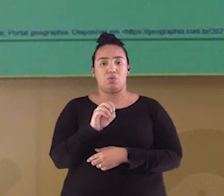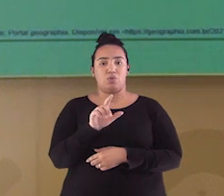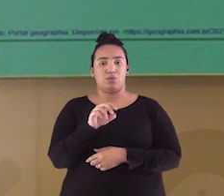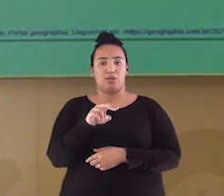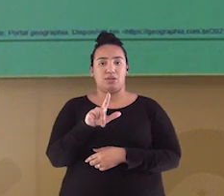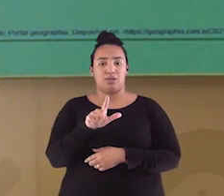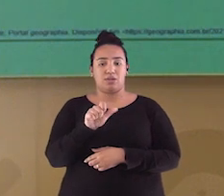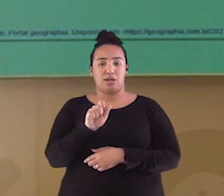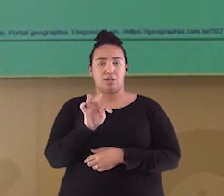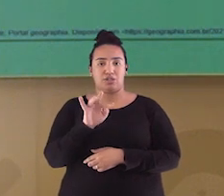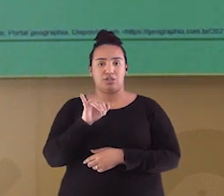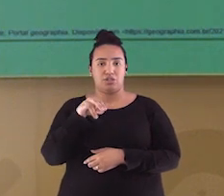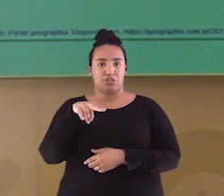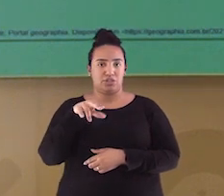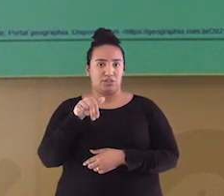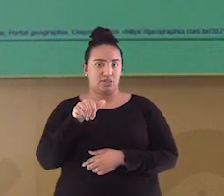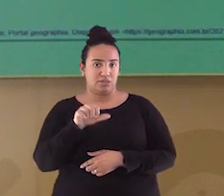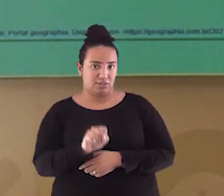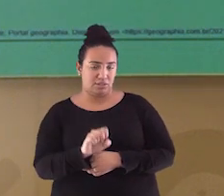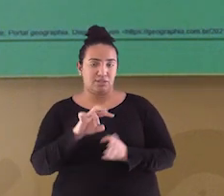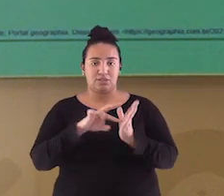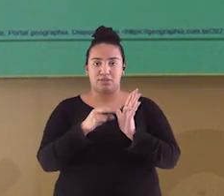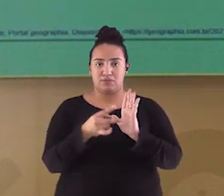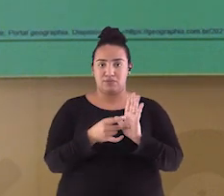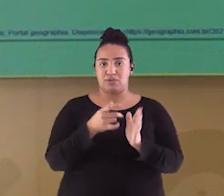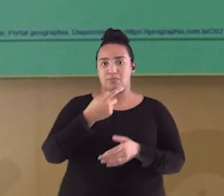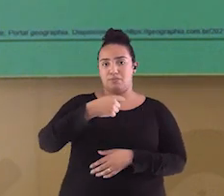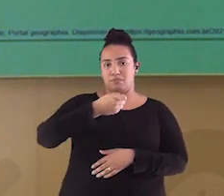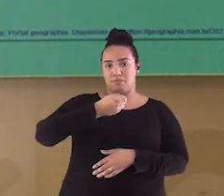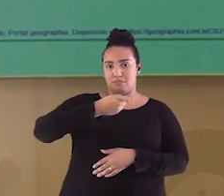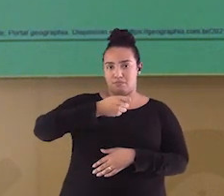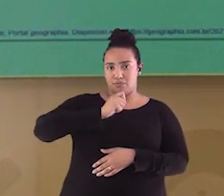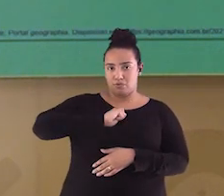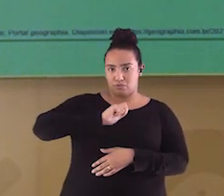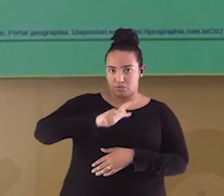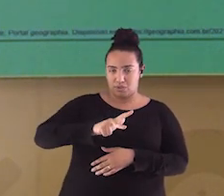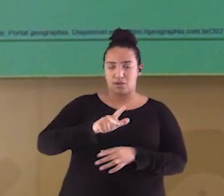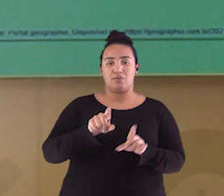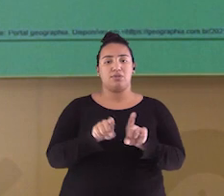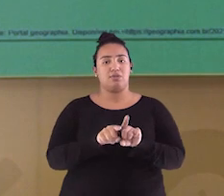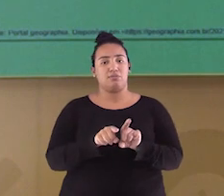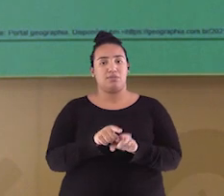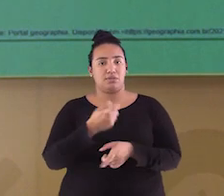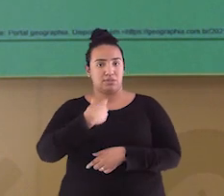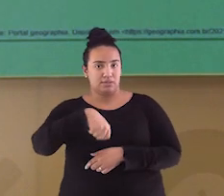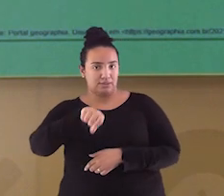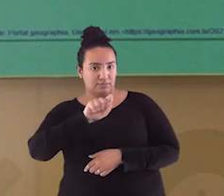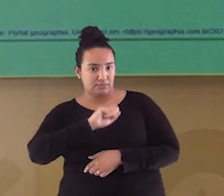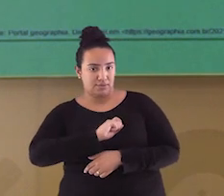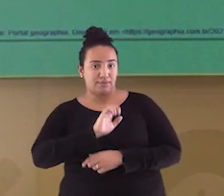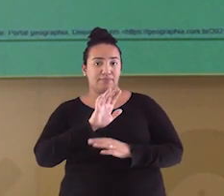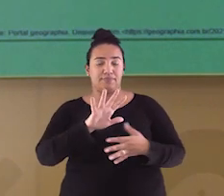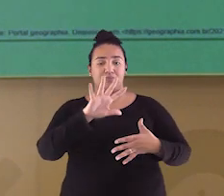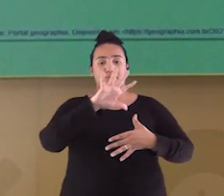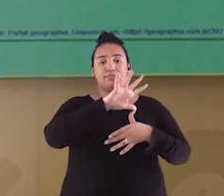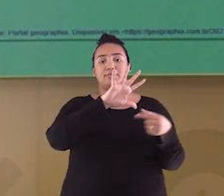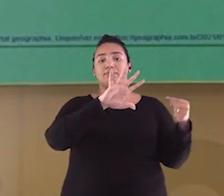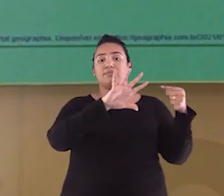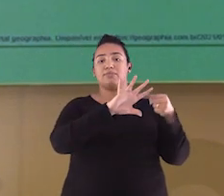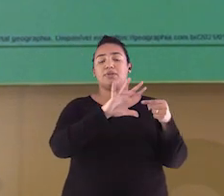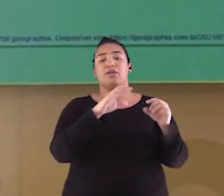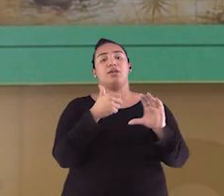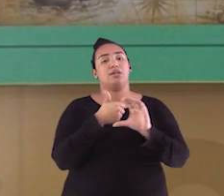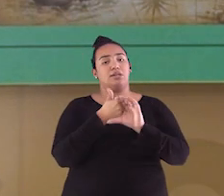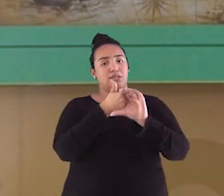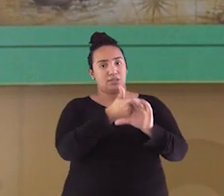a América anglo-saxônica, com influência cristã, porém protestante, de língua inglesa.